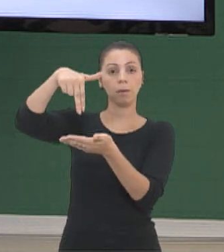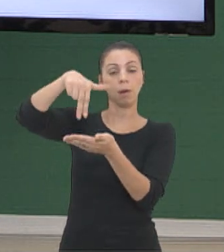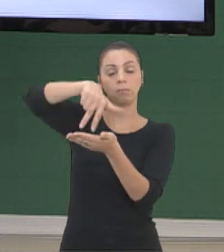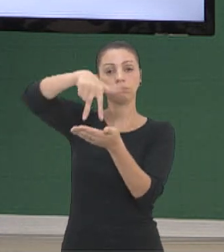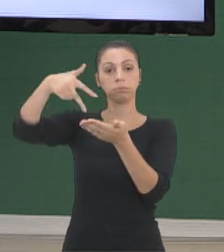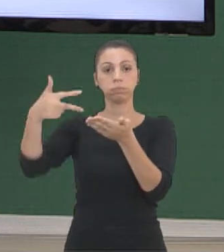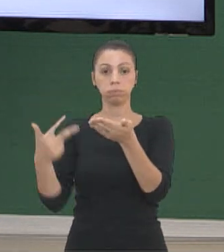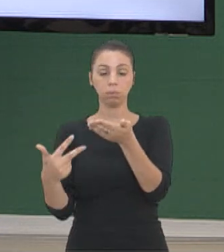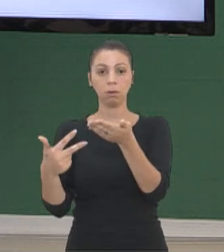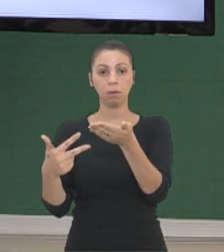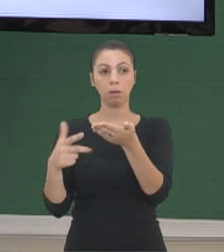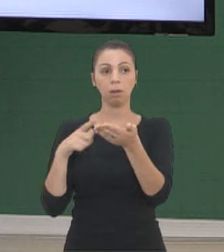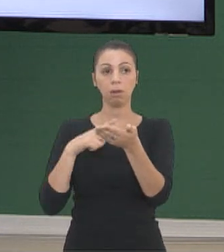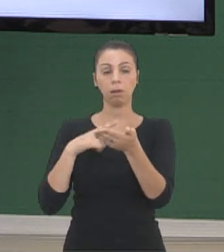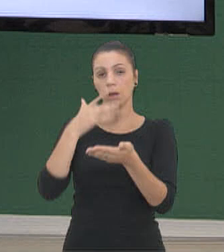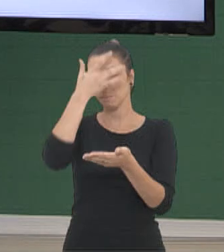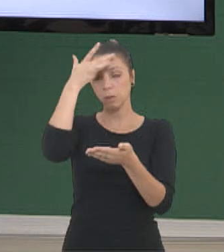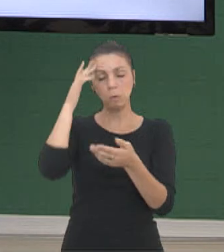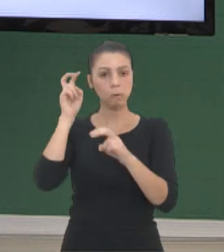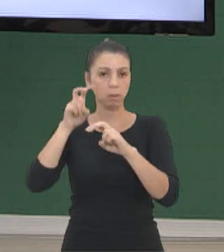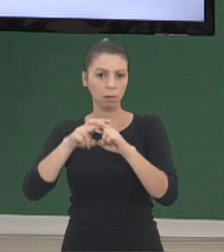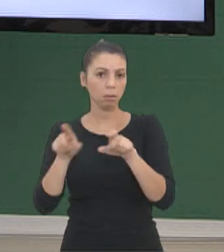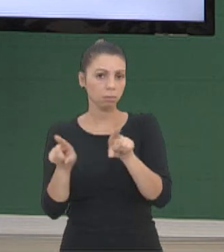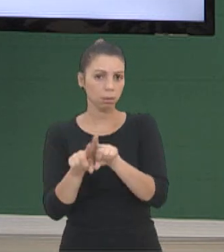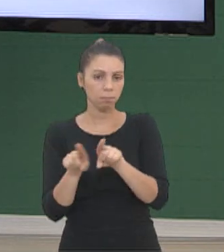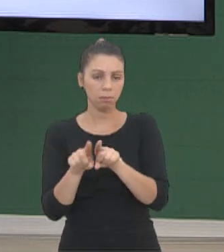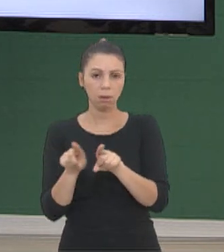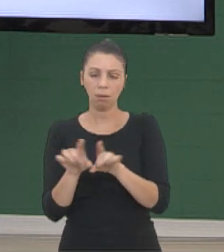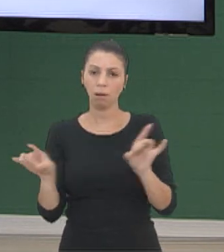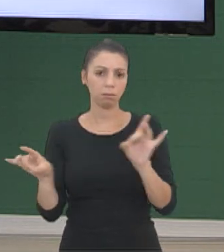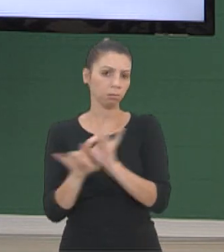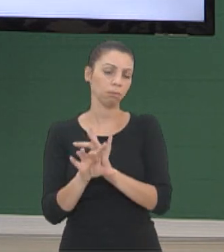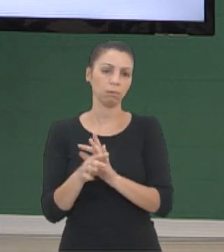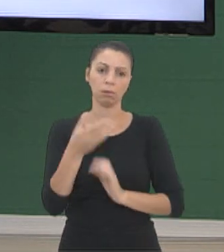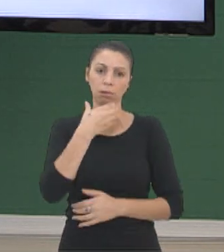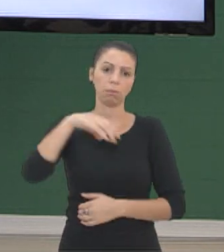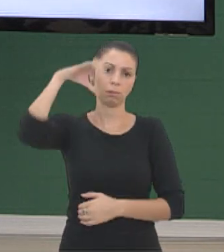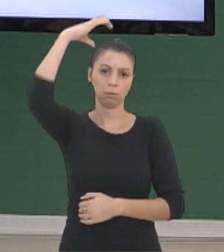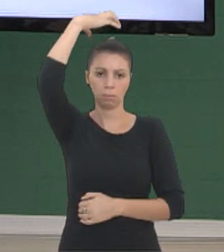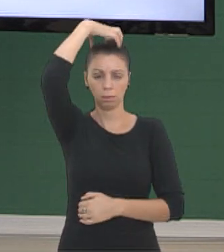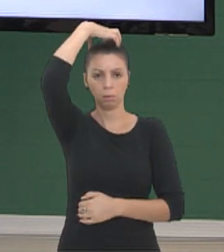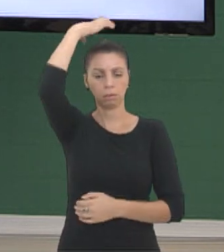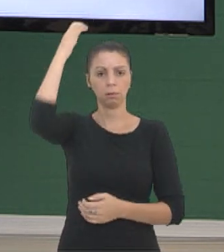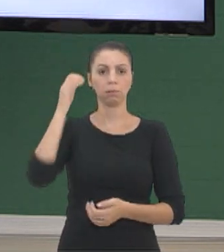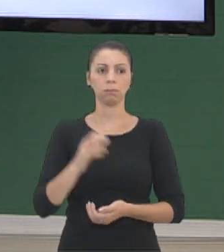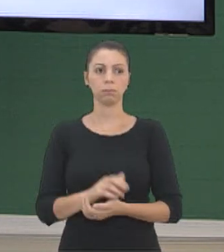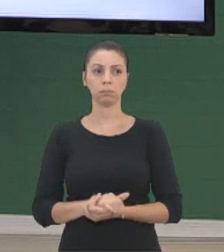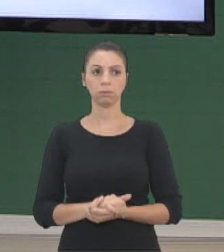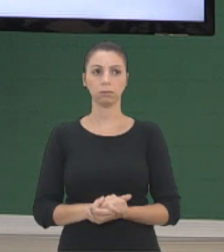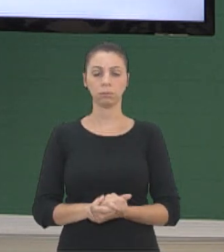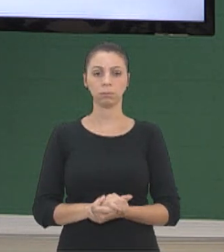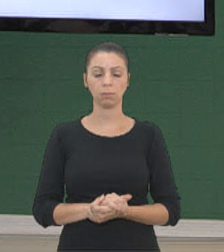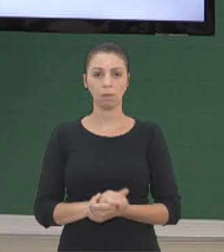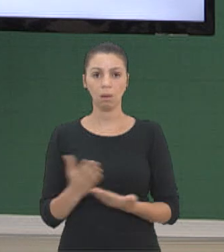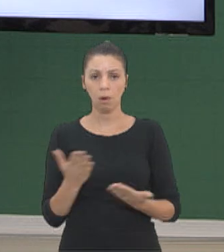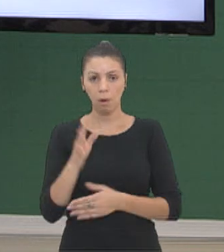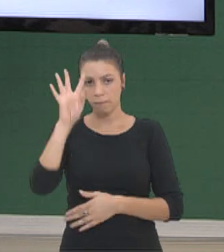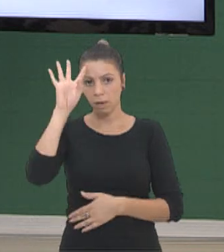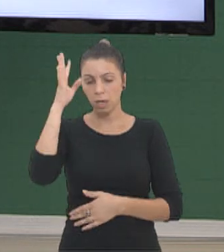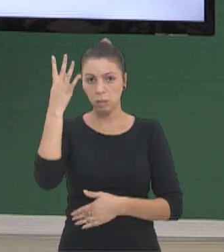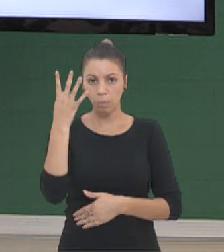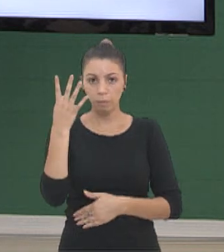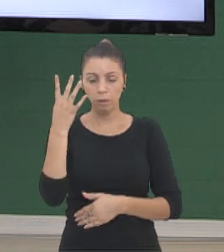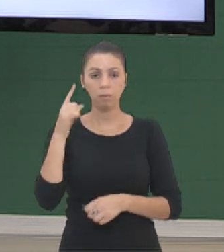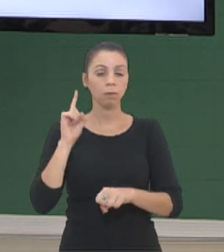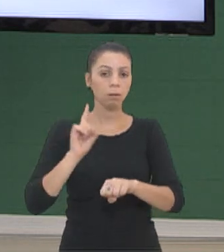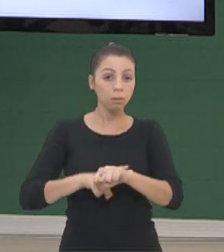dele, alguns estão até sentados em cima. Então era o fim da monarquia, pelo menos da monarquia absolutista. Você vai resolver agora, você vai ter um